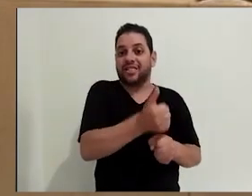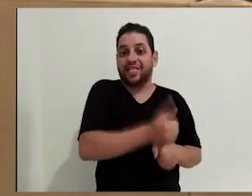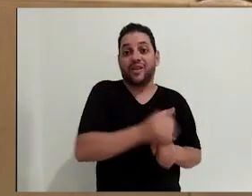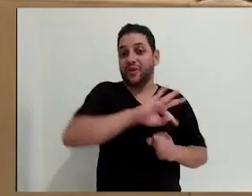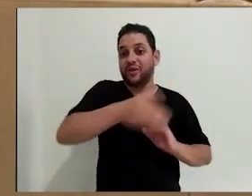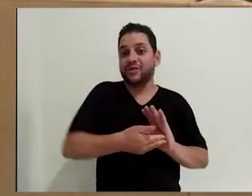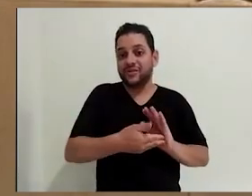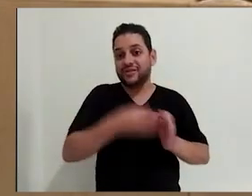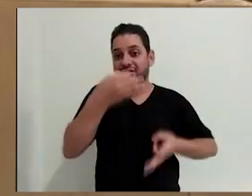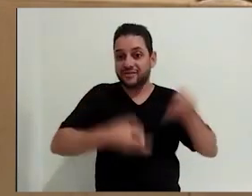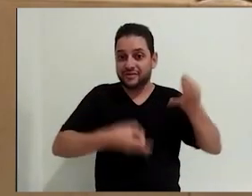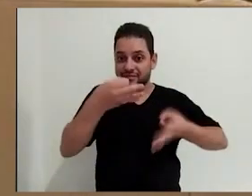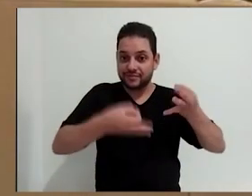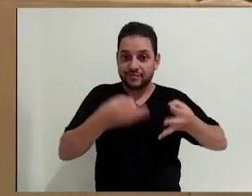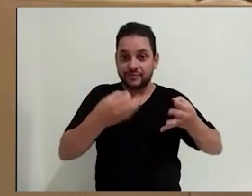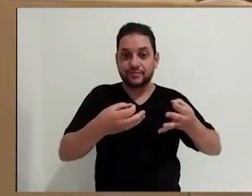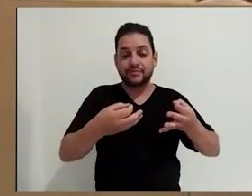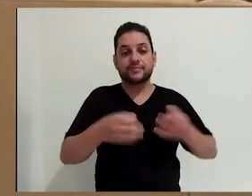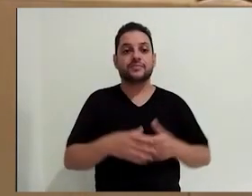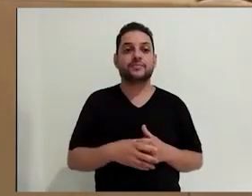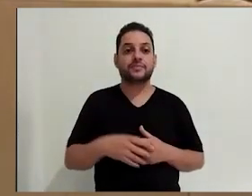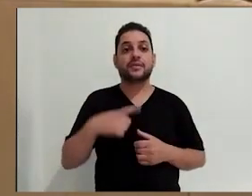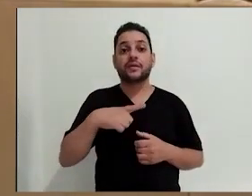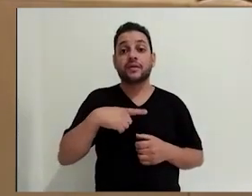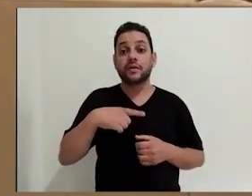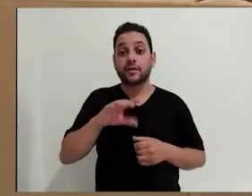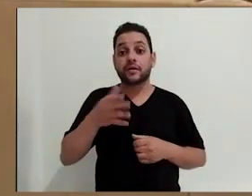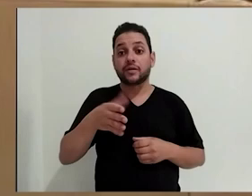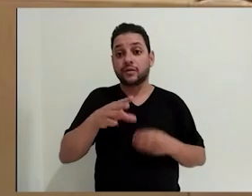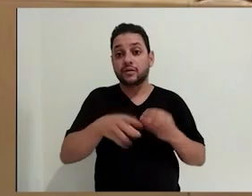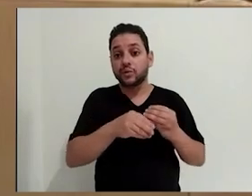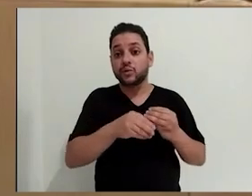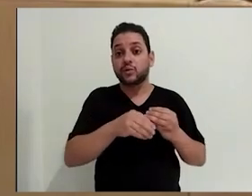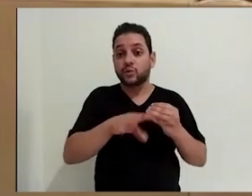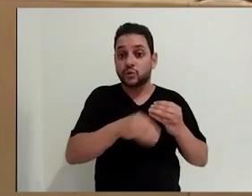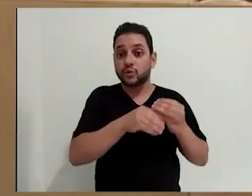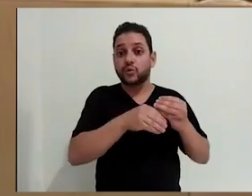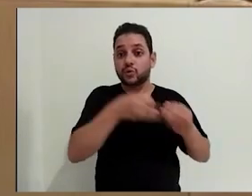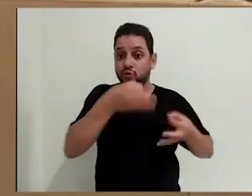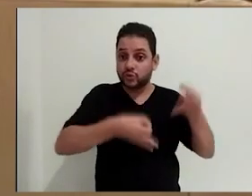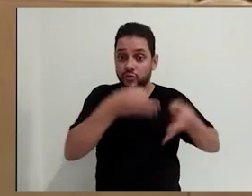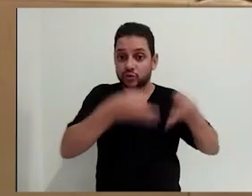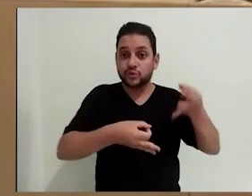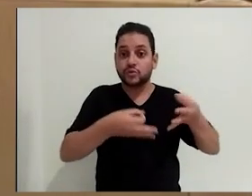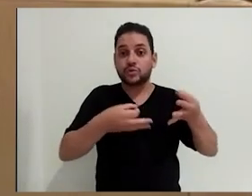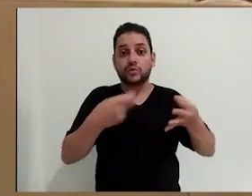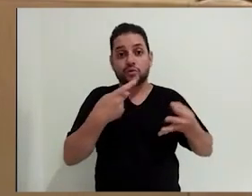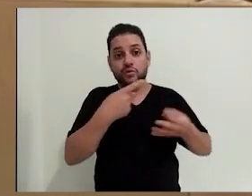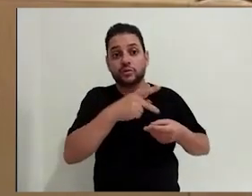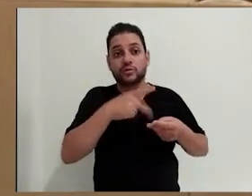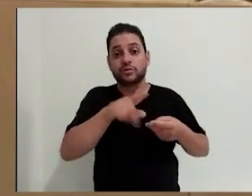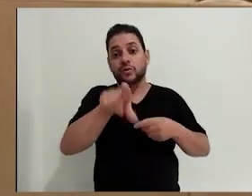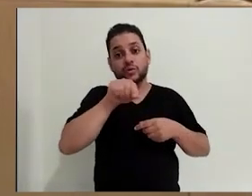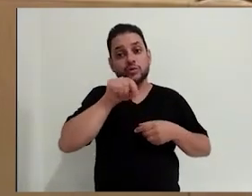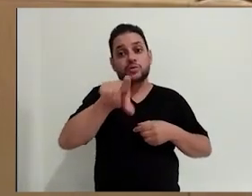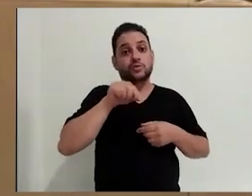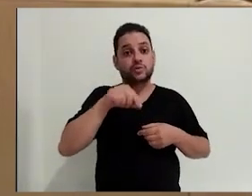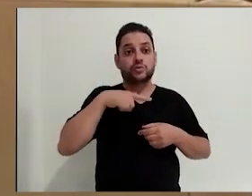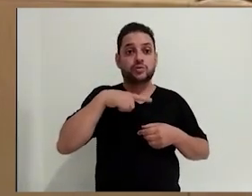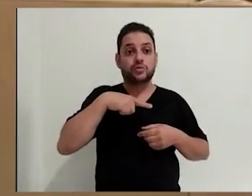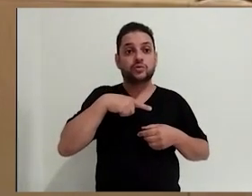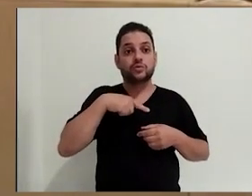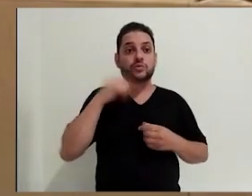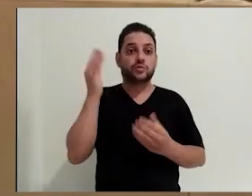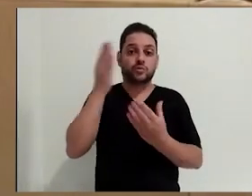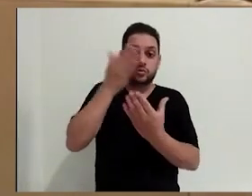até o dele e acumula mais dois. Mas a cada vez que ele acumula um outro juízo, isso é um ato de designação e ele sai com o processo do outro